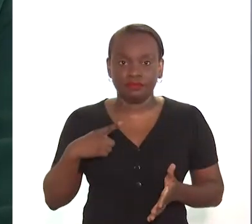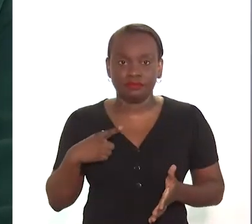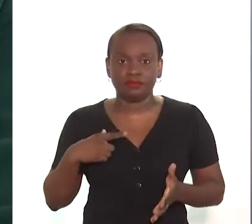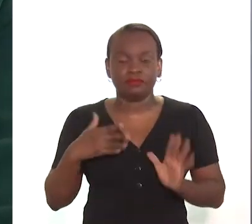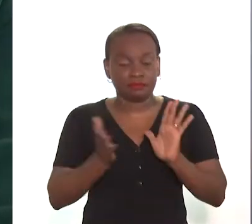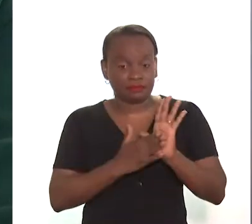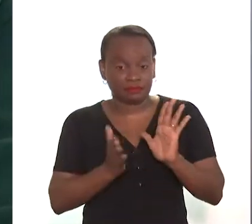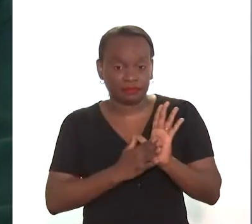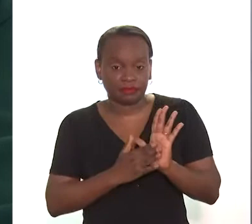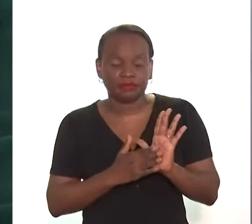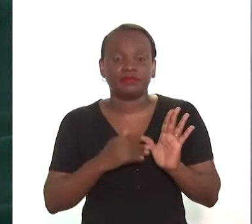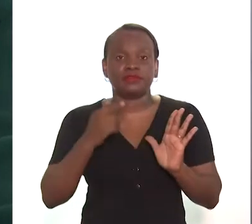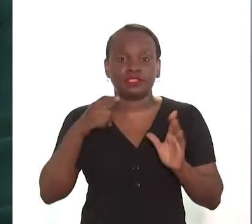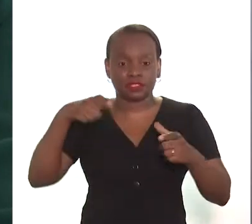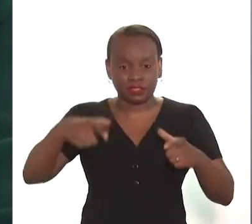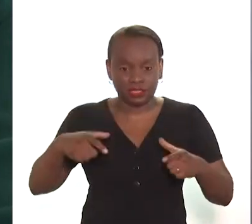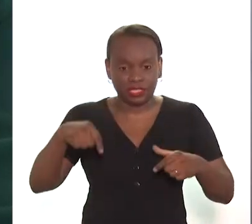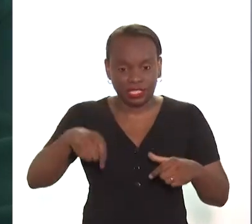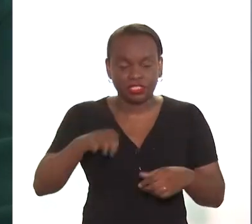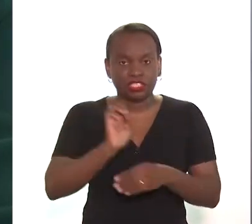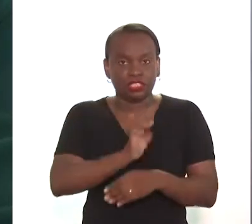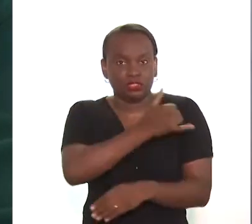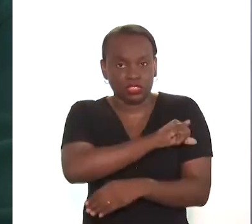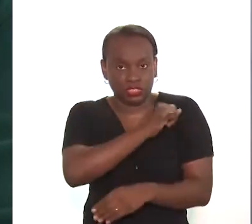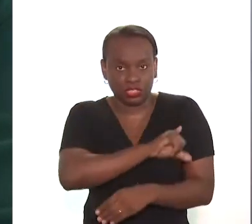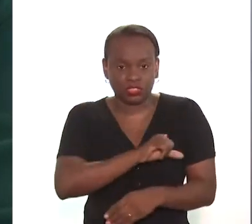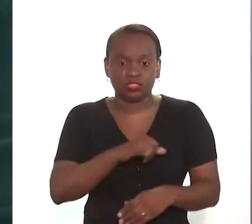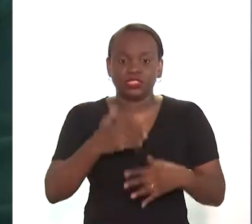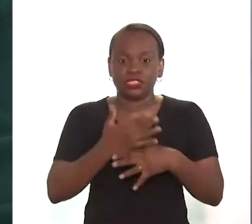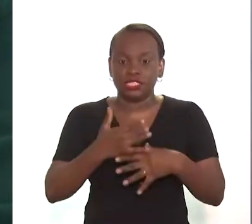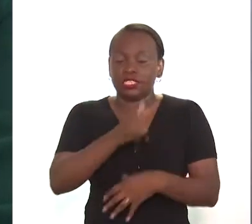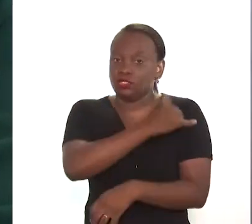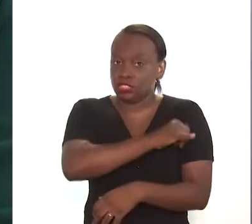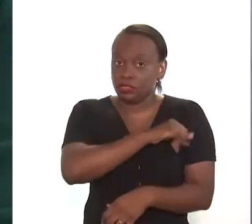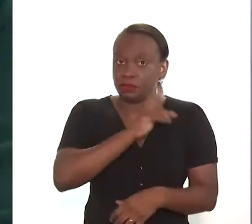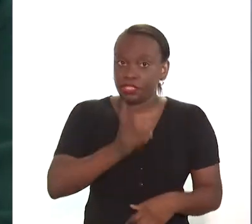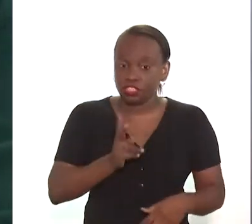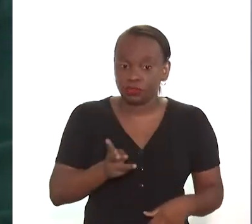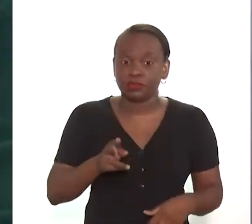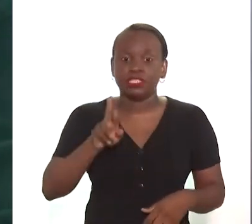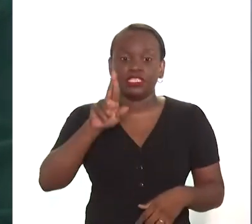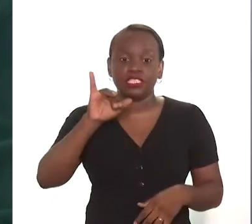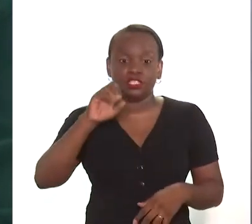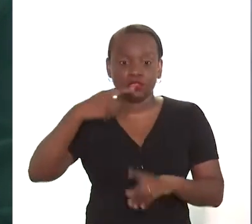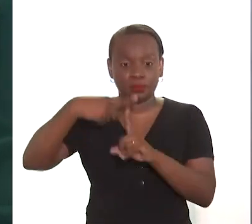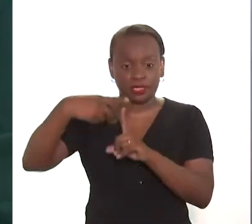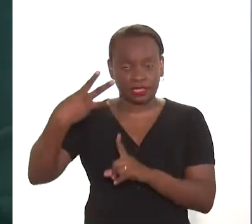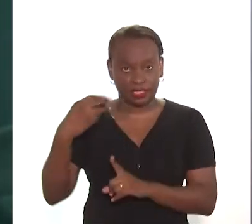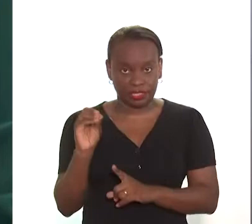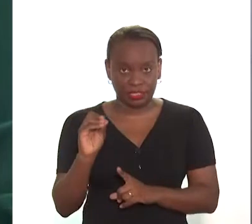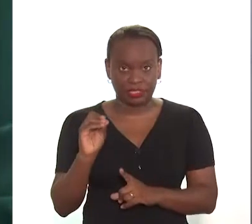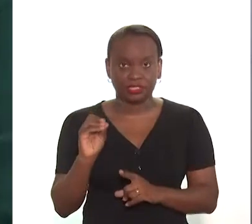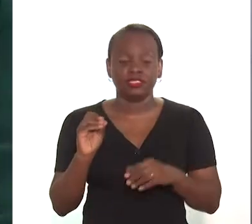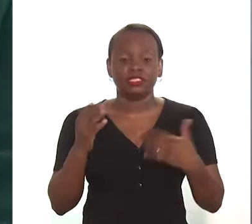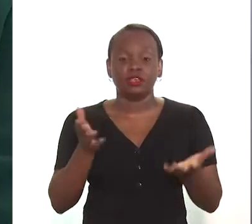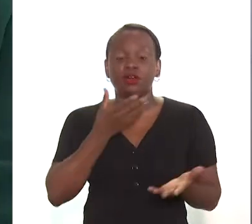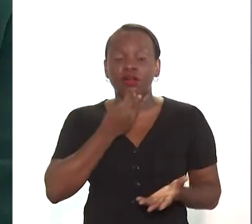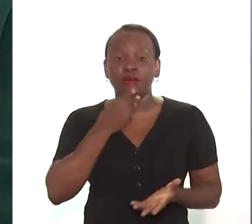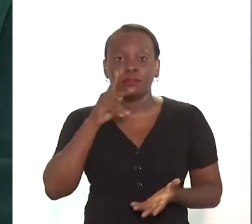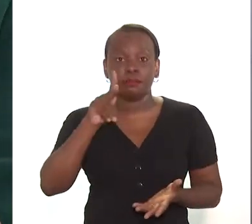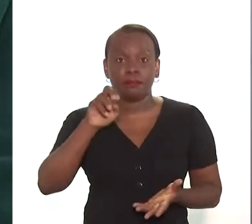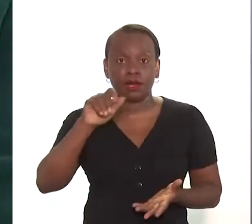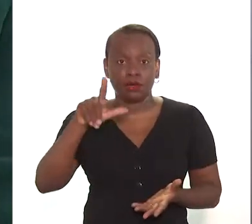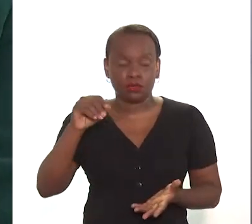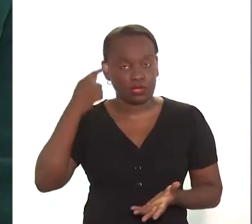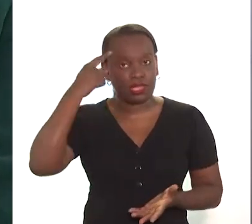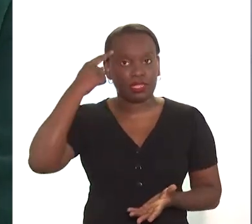gente está se propondo a sediar aqui no estado do Rio de Janeiro, na cidade do Rio de Janeiro, a Rio+30, e como o